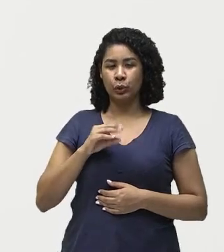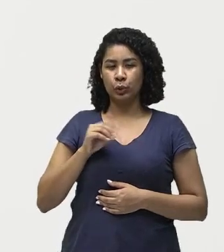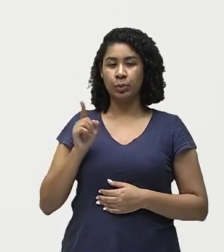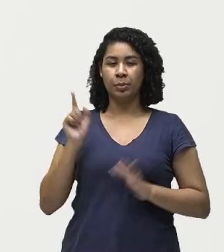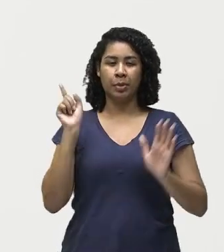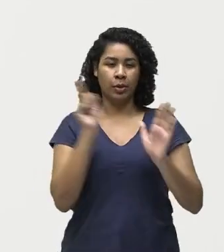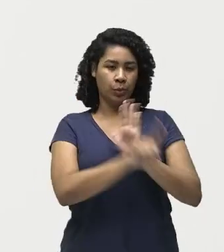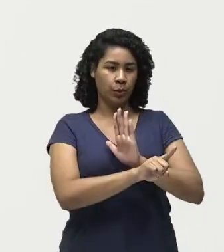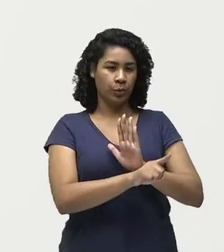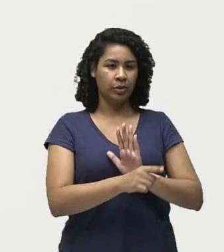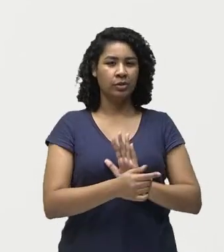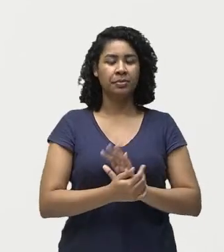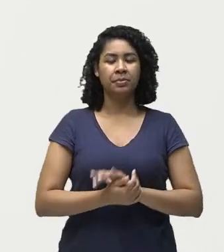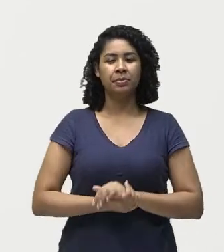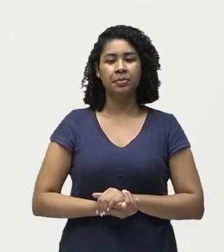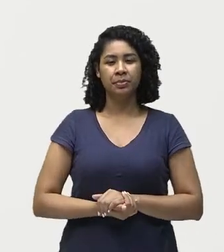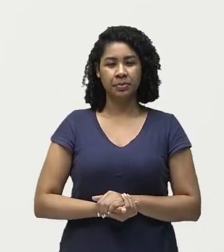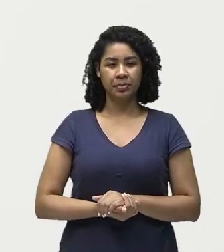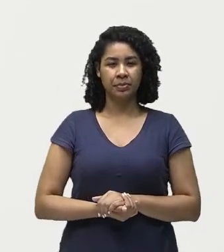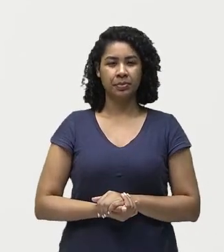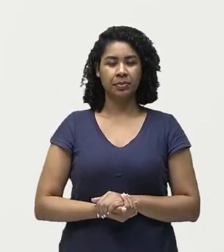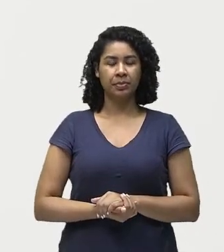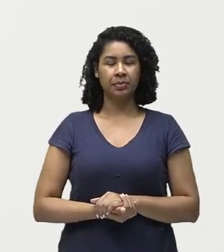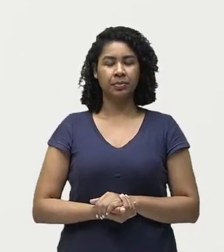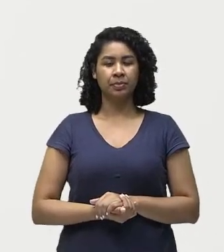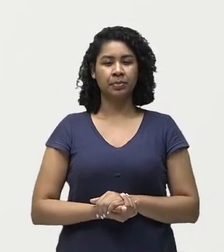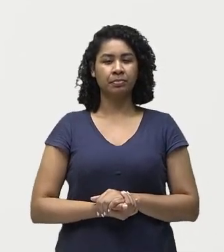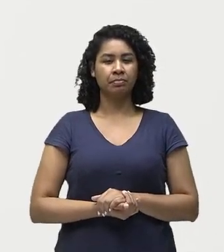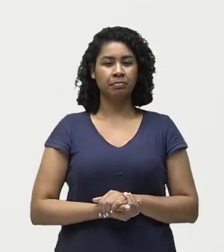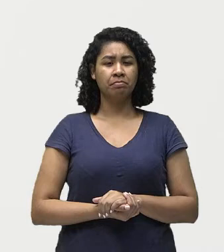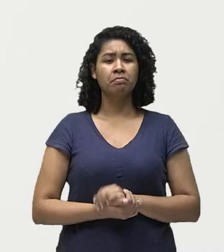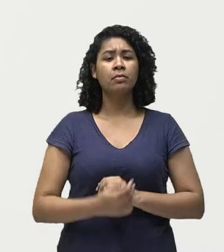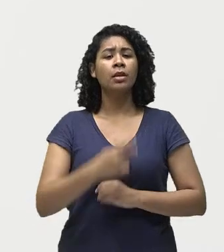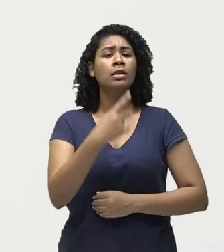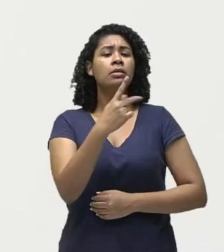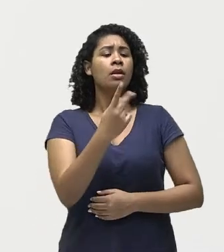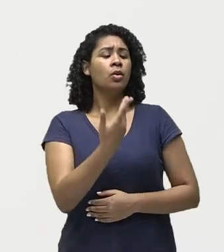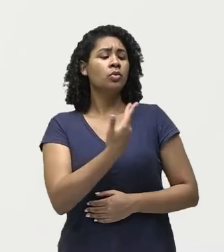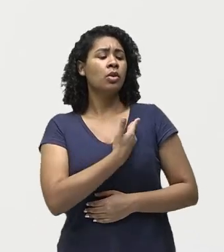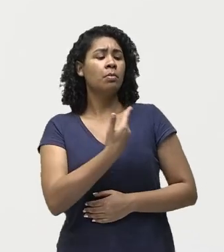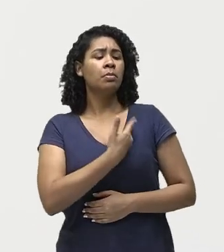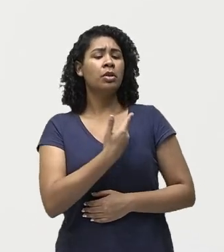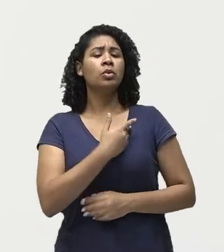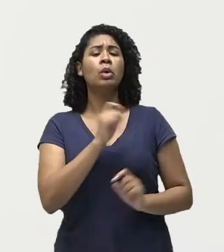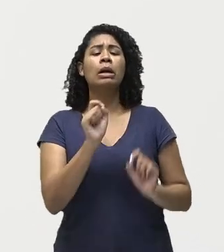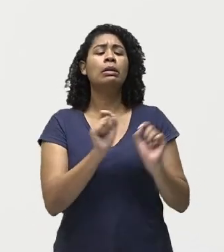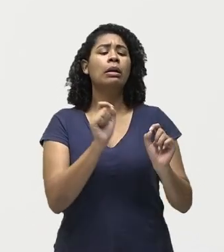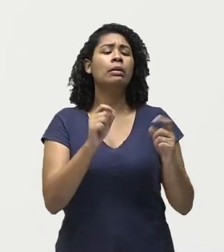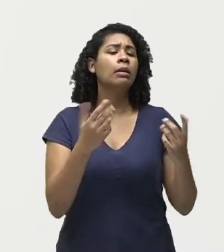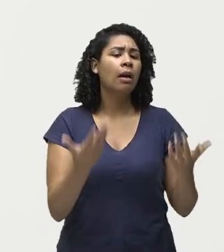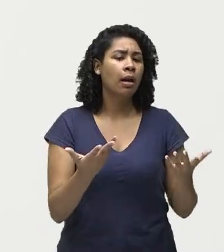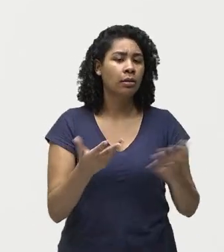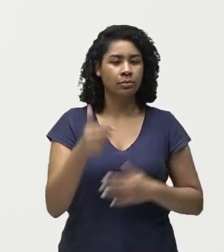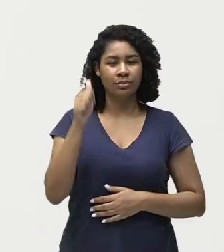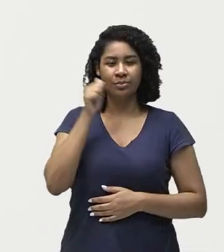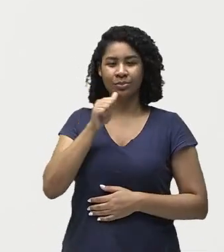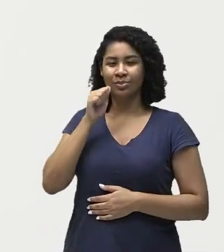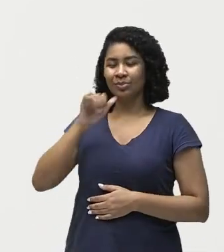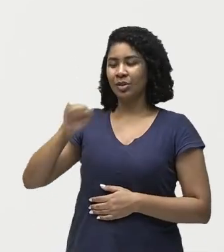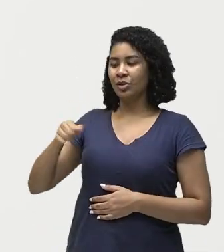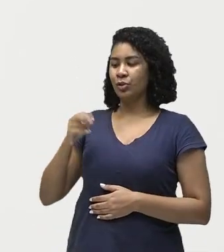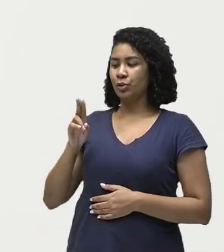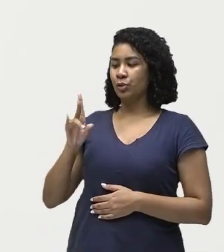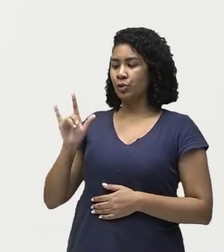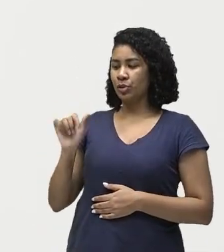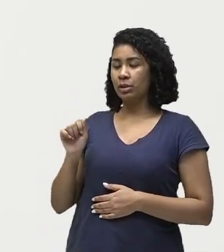friends? Who are your friends? Quem são seus amigos? E aqui a Júlia responde, ó,